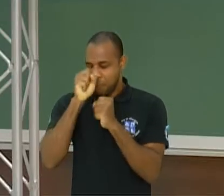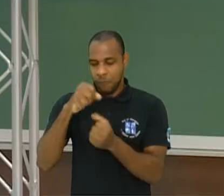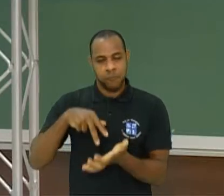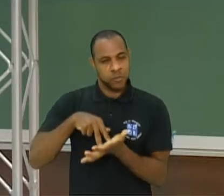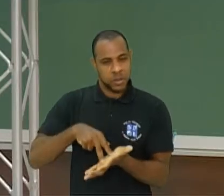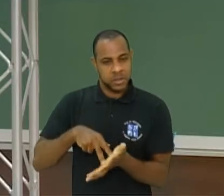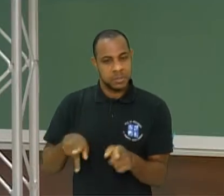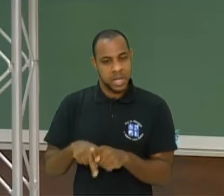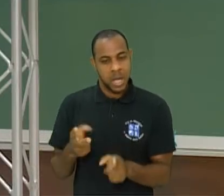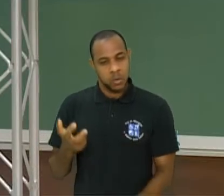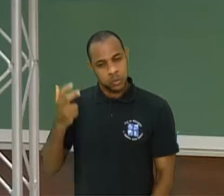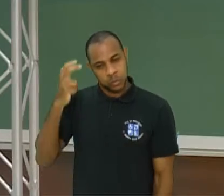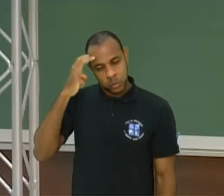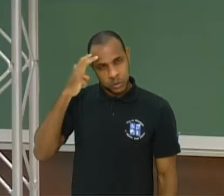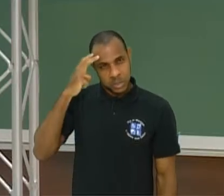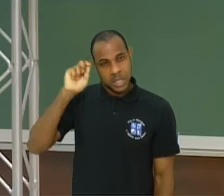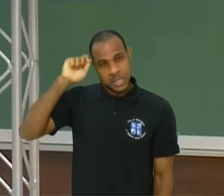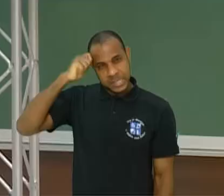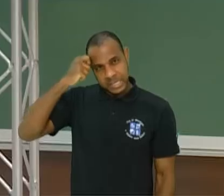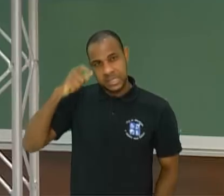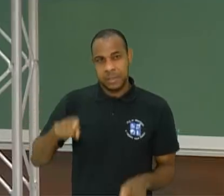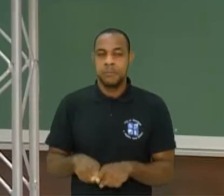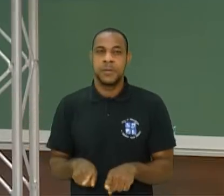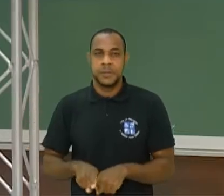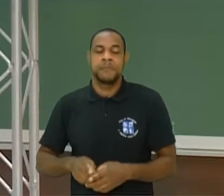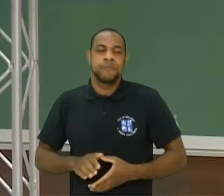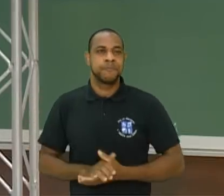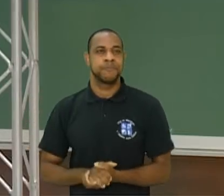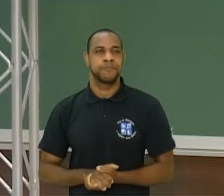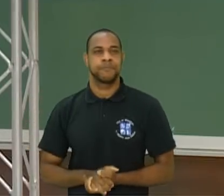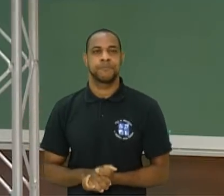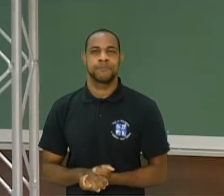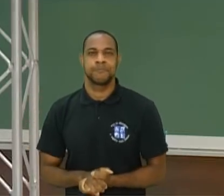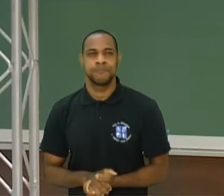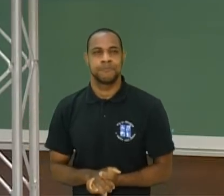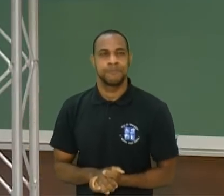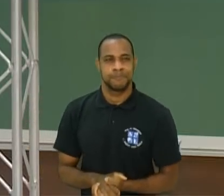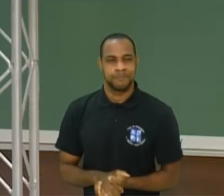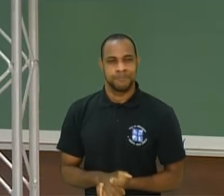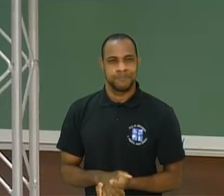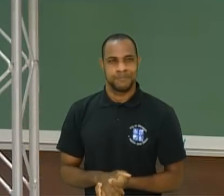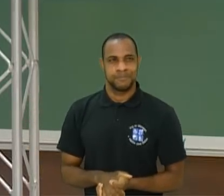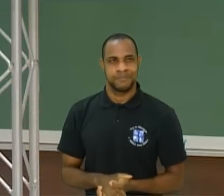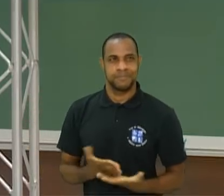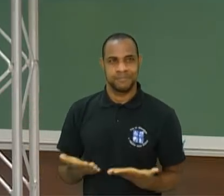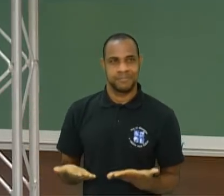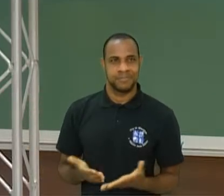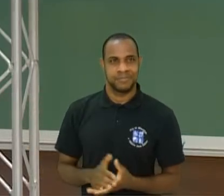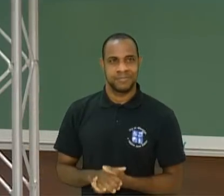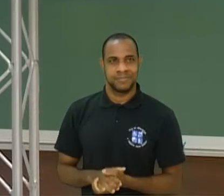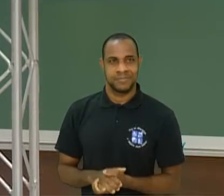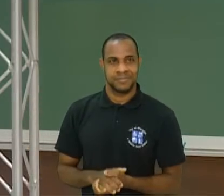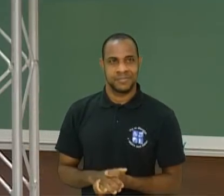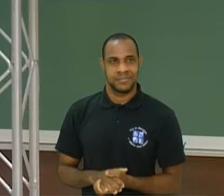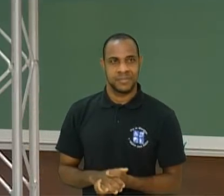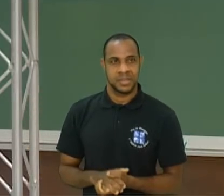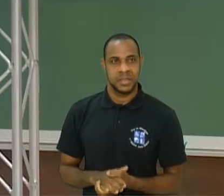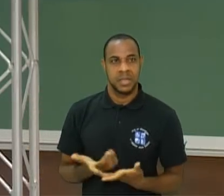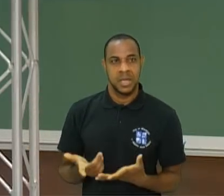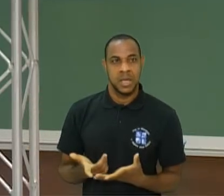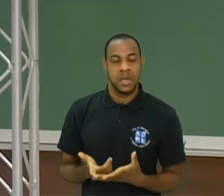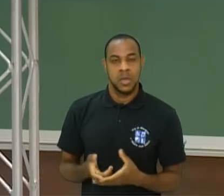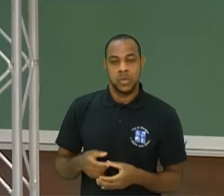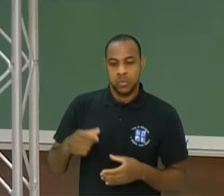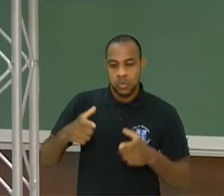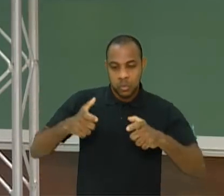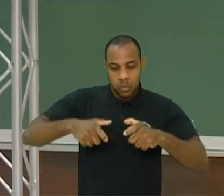negra também. Então ela é um símbolo da cultura negra afrodescendente no nosso país. Nos contos dos griots, foi a primeira